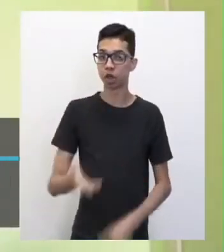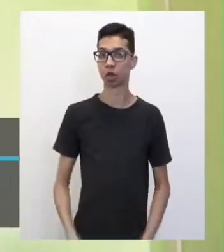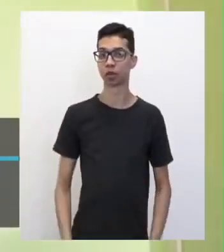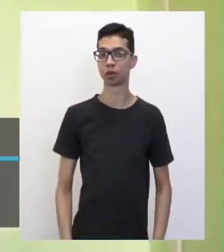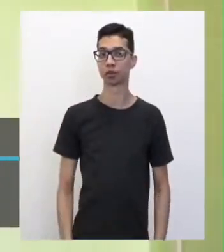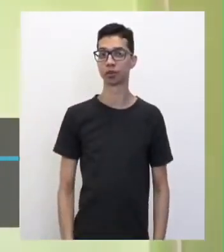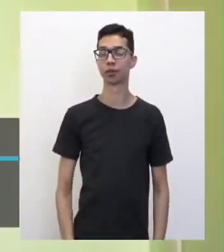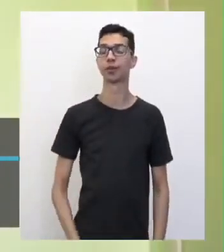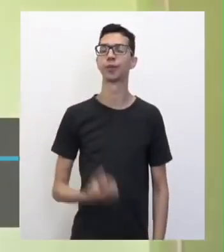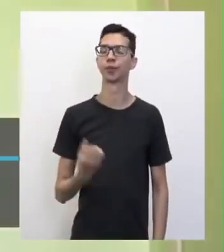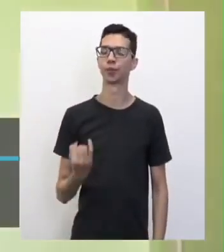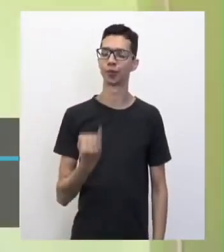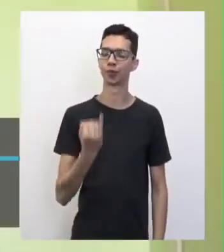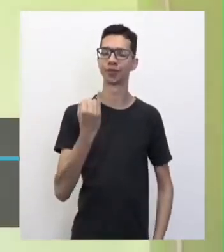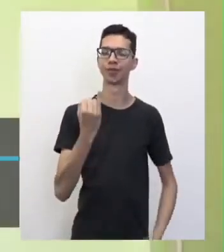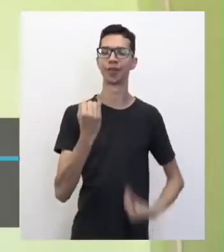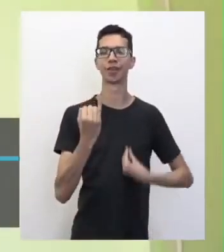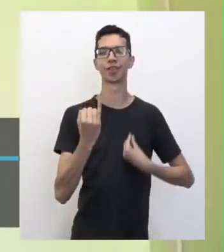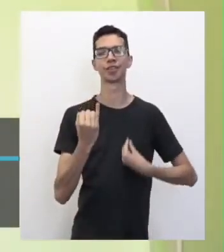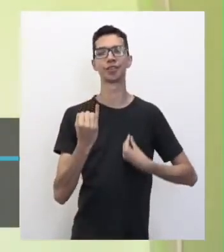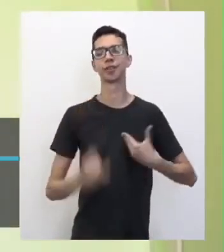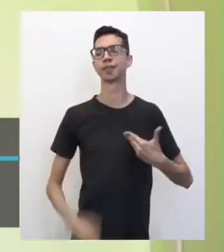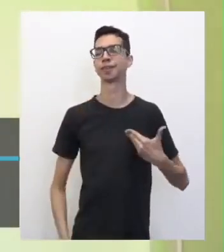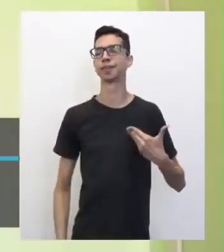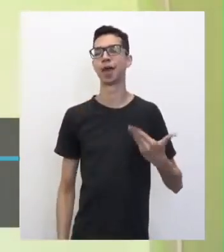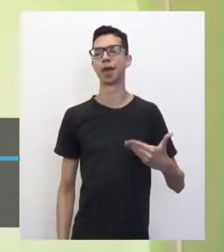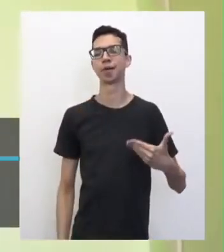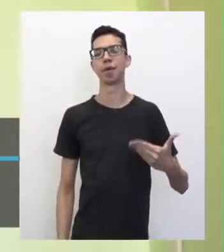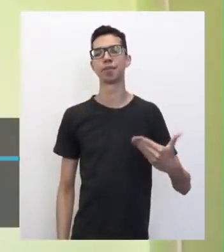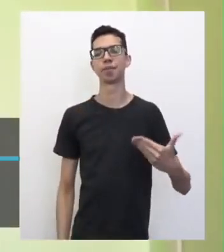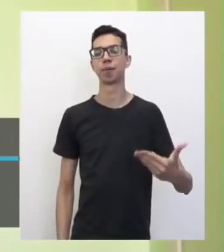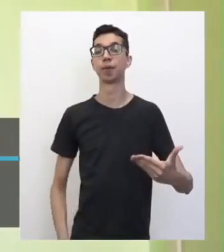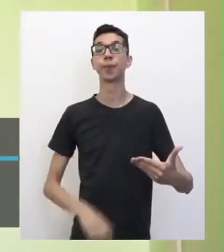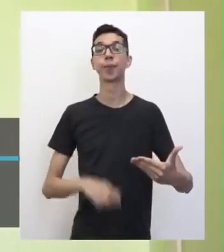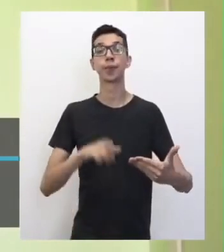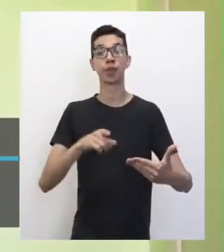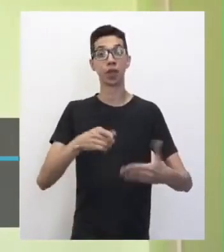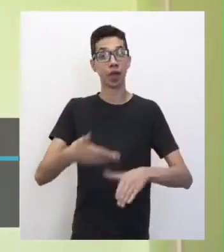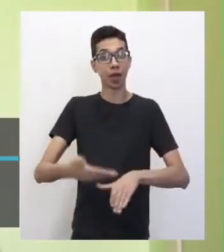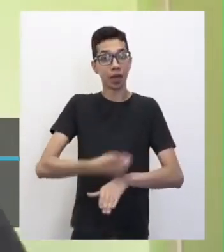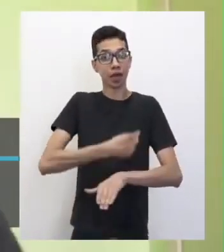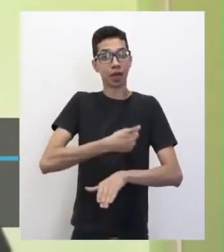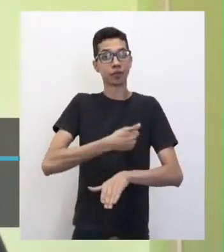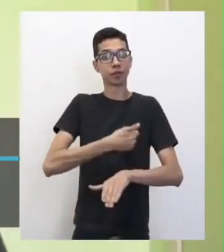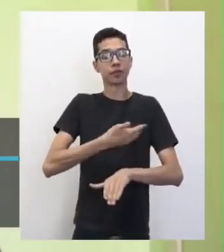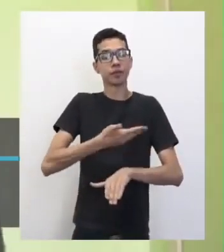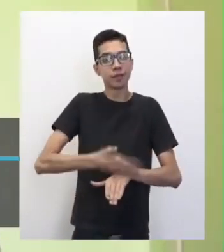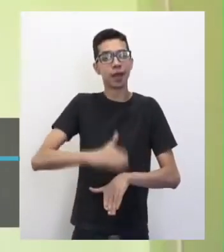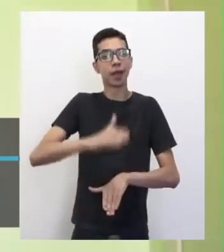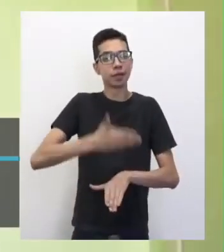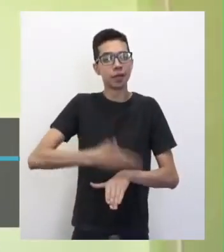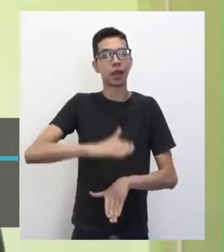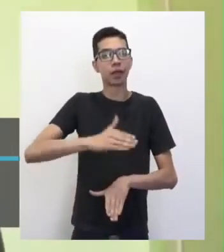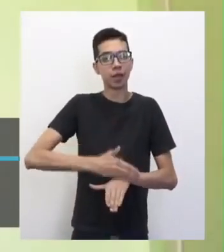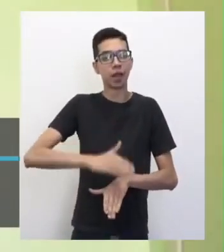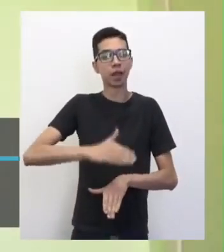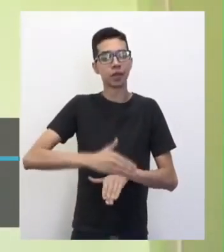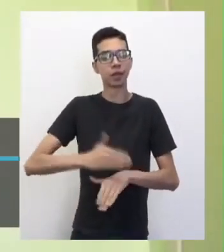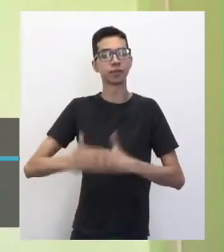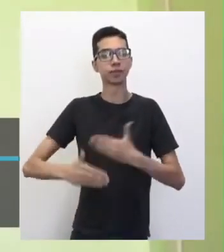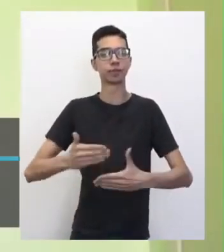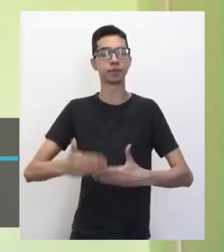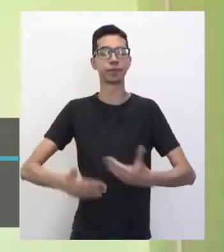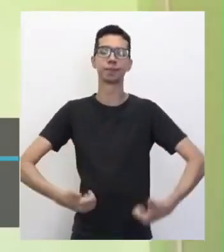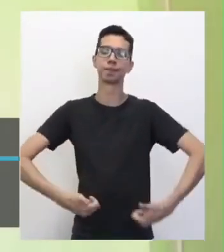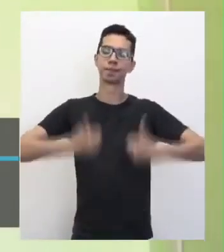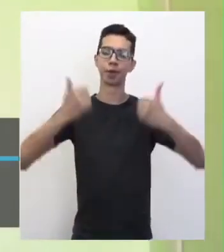nossa trajetória, então quanto antes e quanto mais a gente exercitar essa habilidade, melhor, né? Bem,